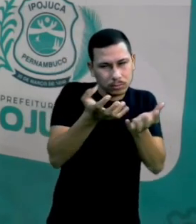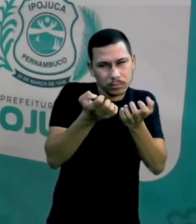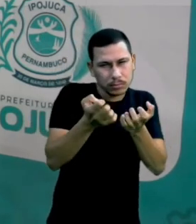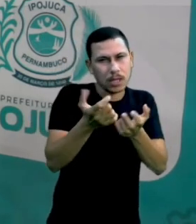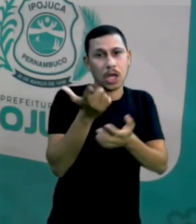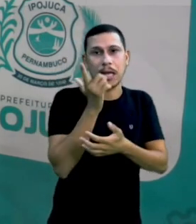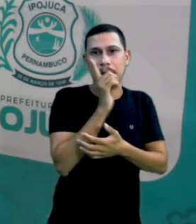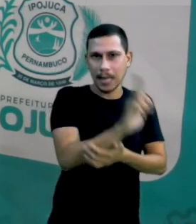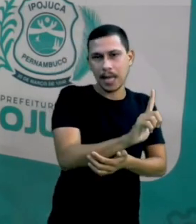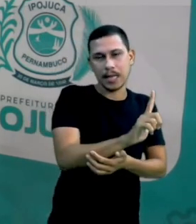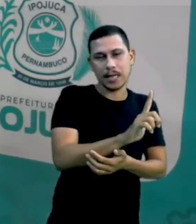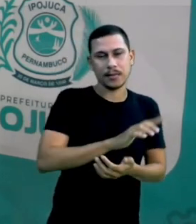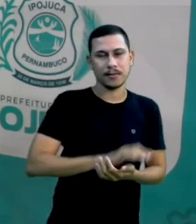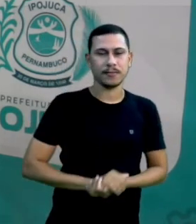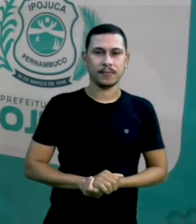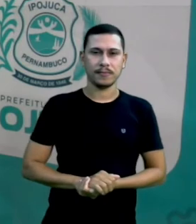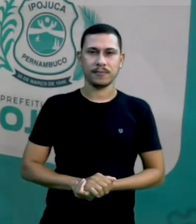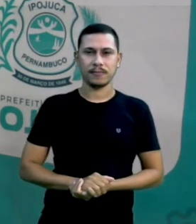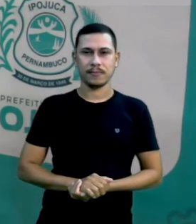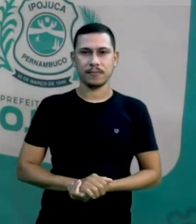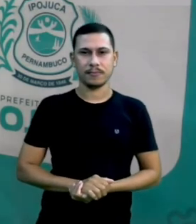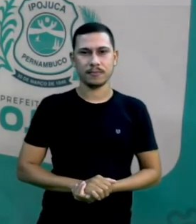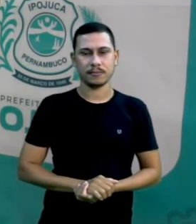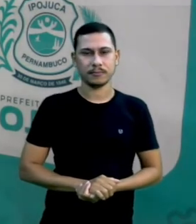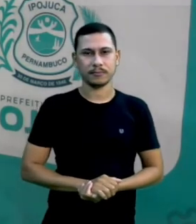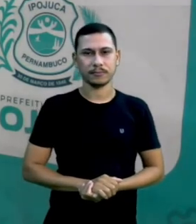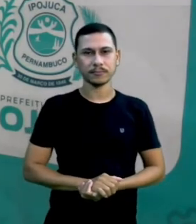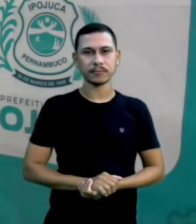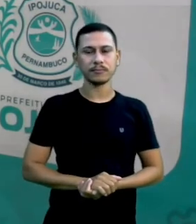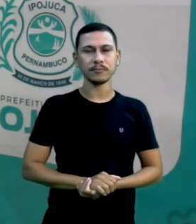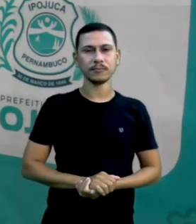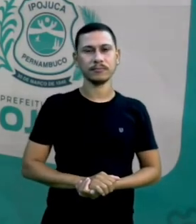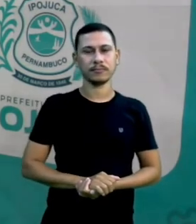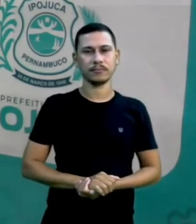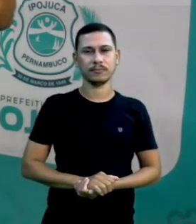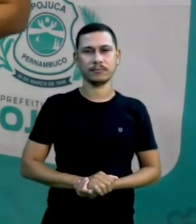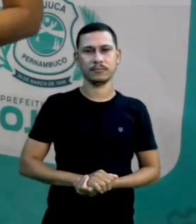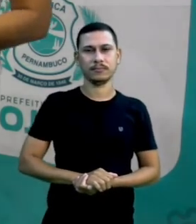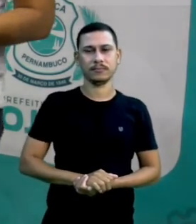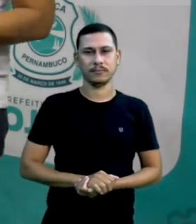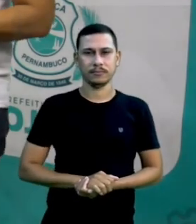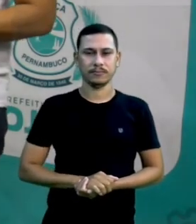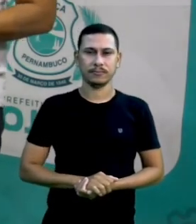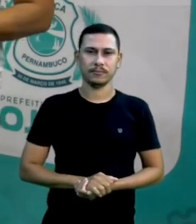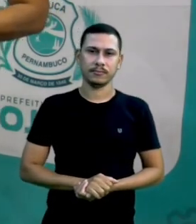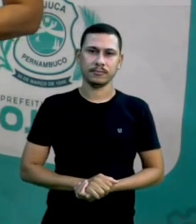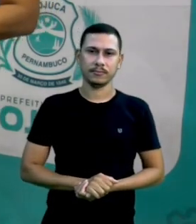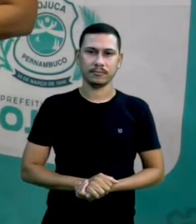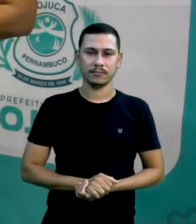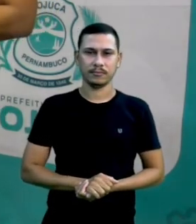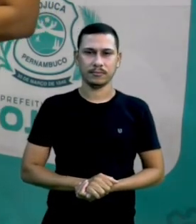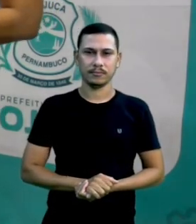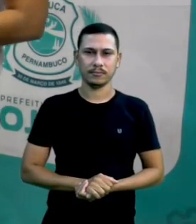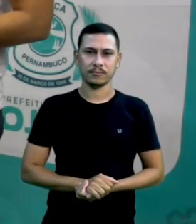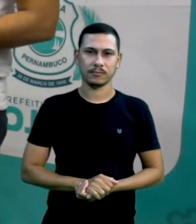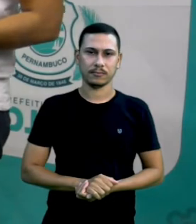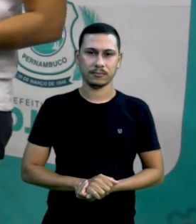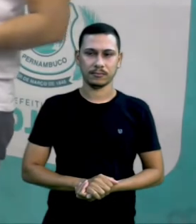atleta fez uso de alguma substância proibida, né? No caso, como essas que a gente está tratando aqui.